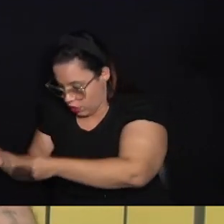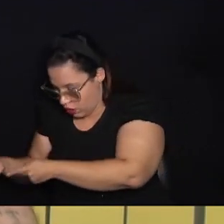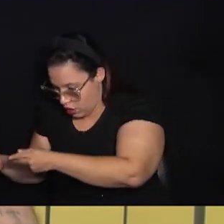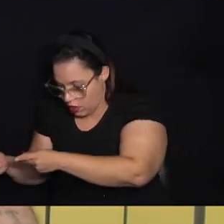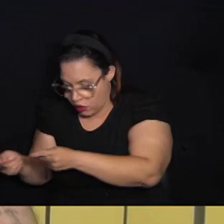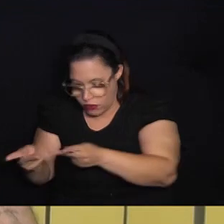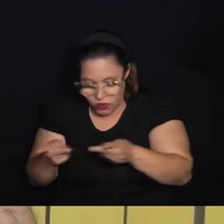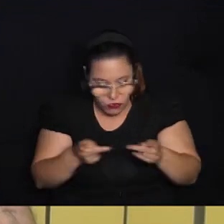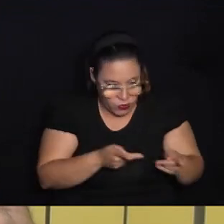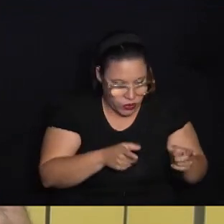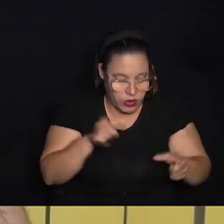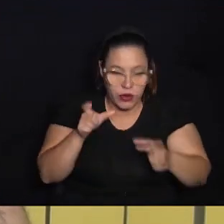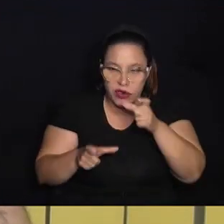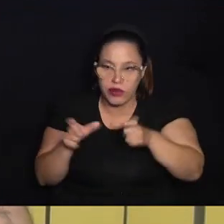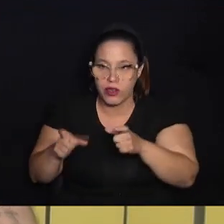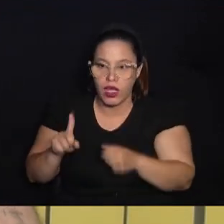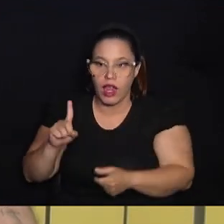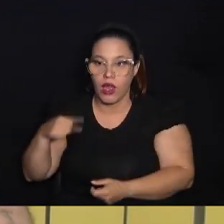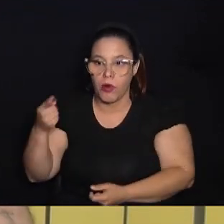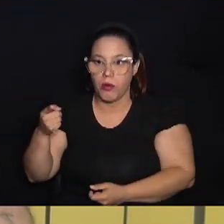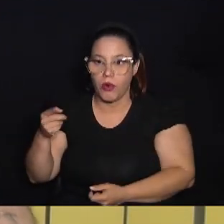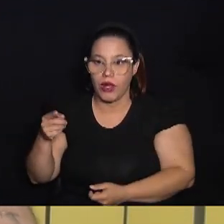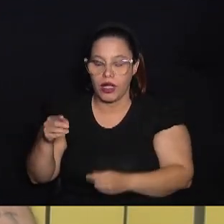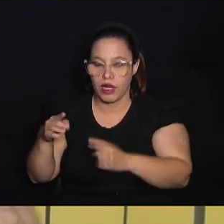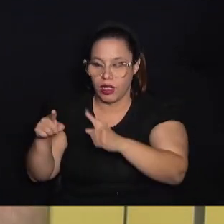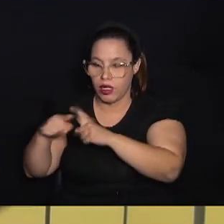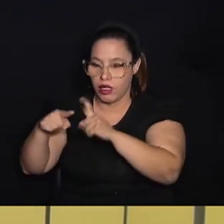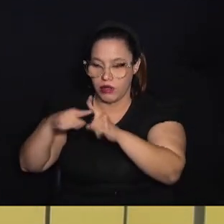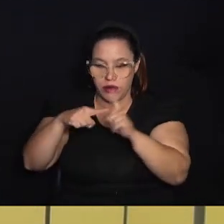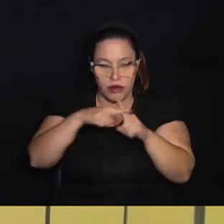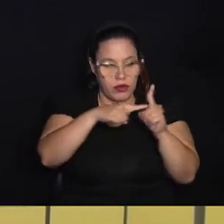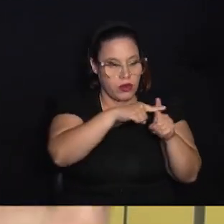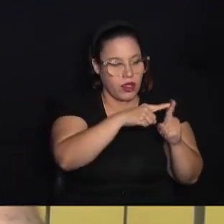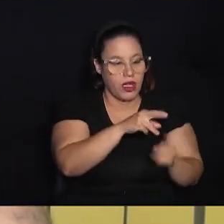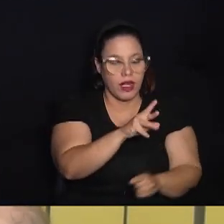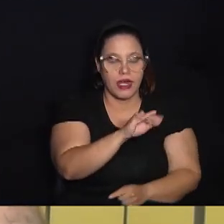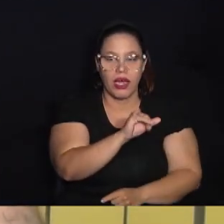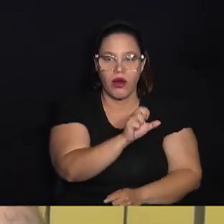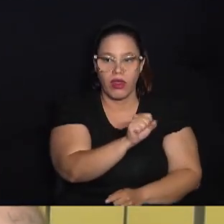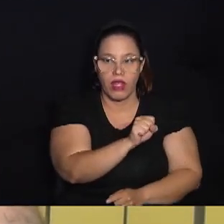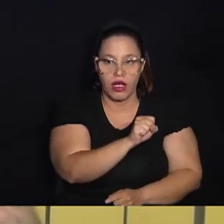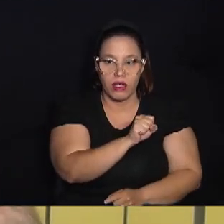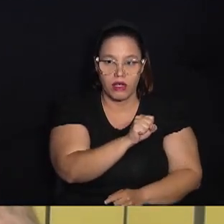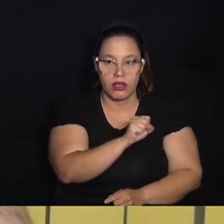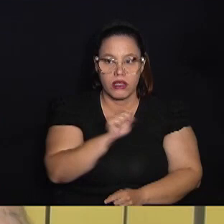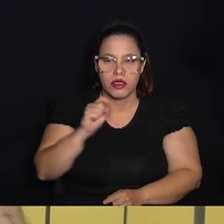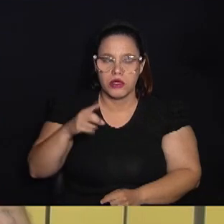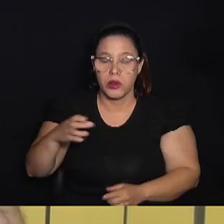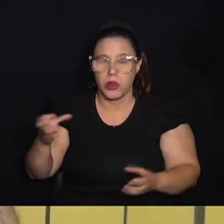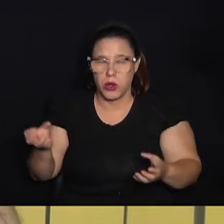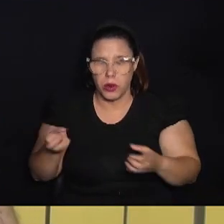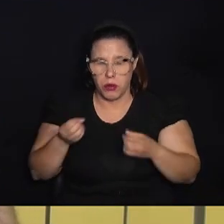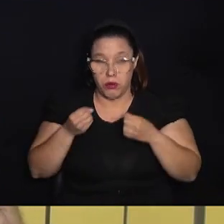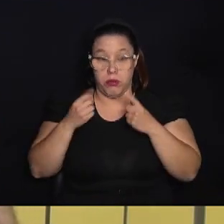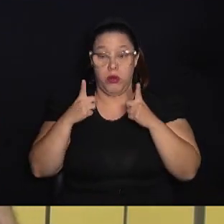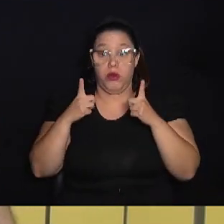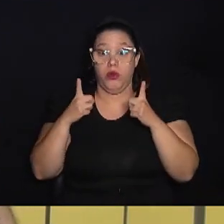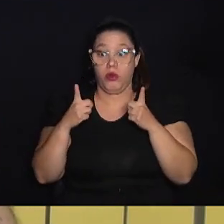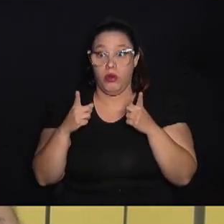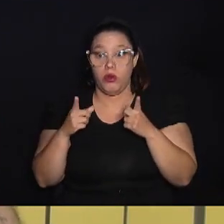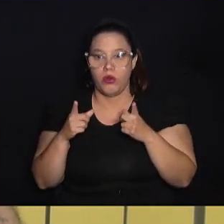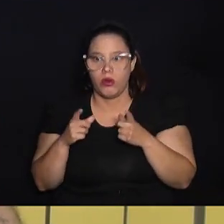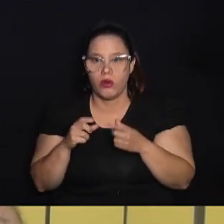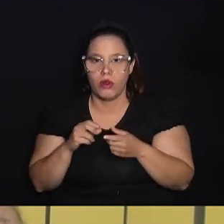e depois a gente foi pro cemitério da saudade aí O Cemitério da Saudade despertou uma série de outros interesses na gente e acabamos ficando meio